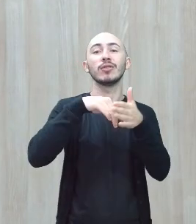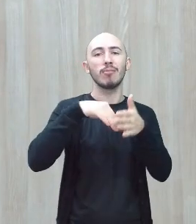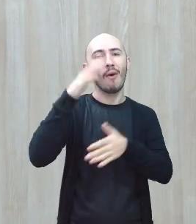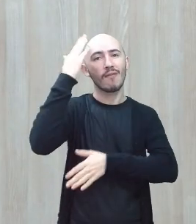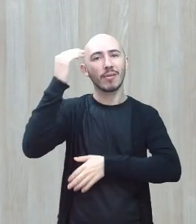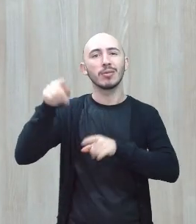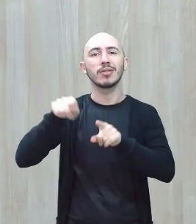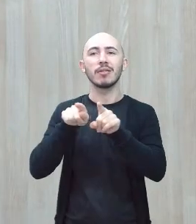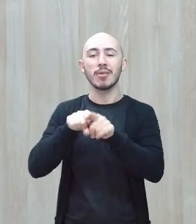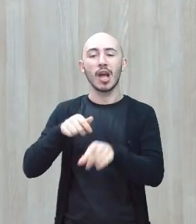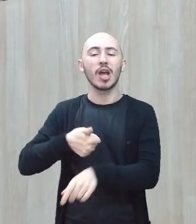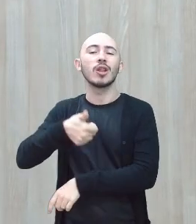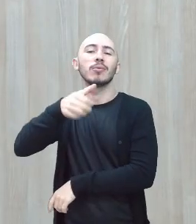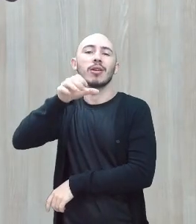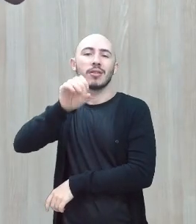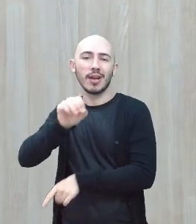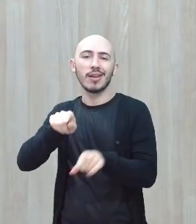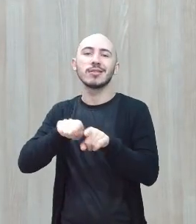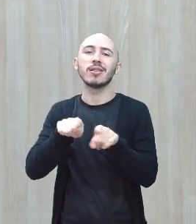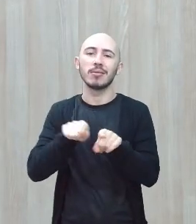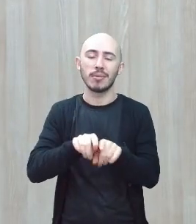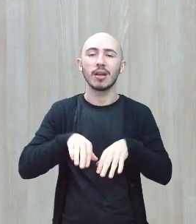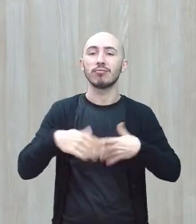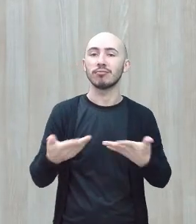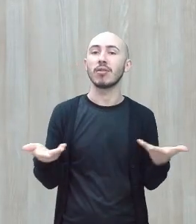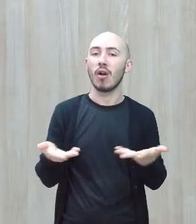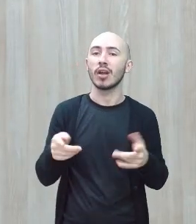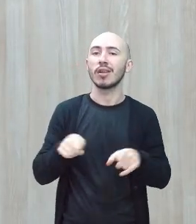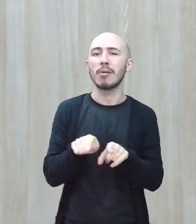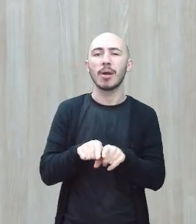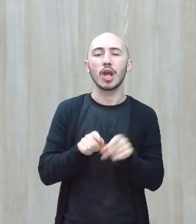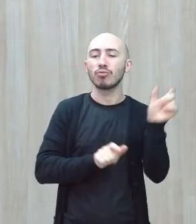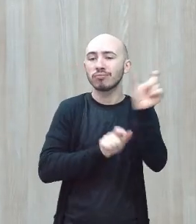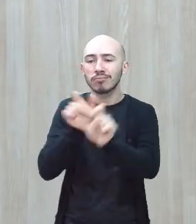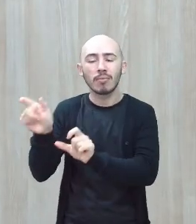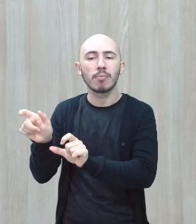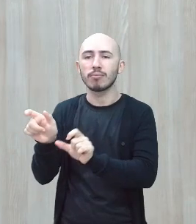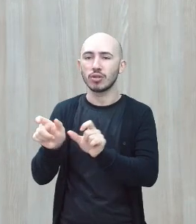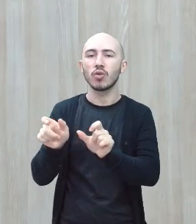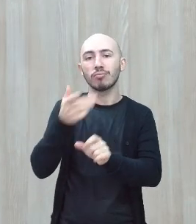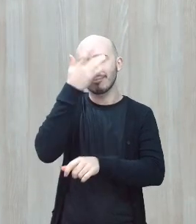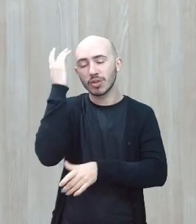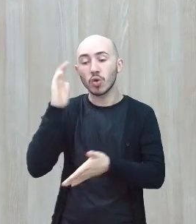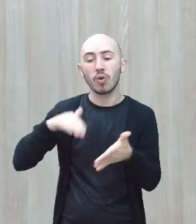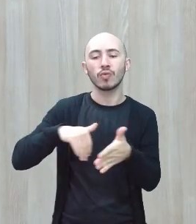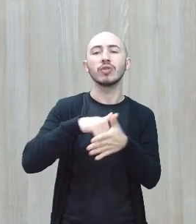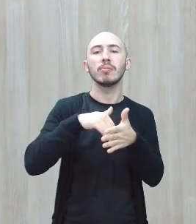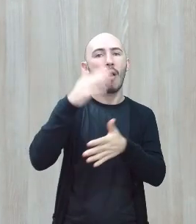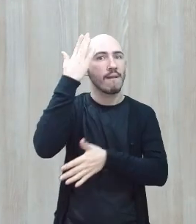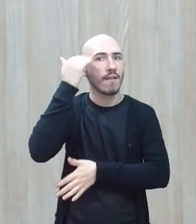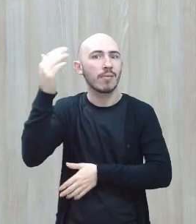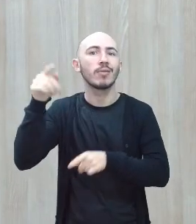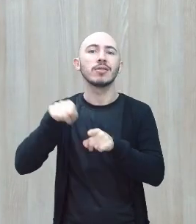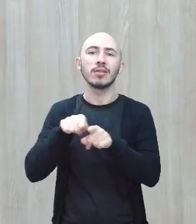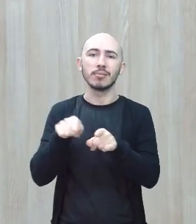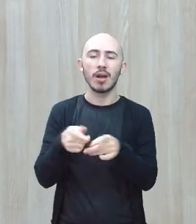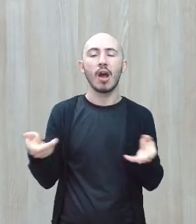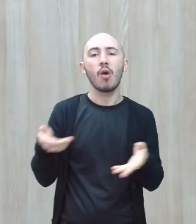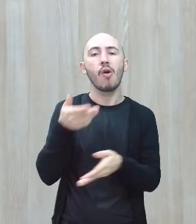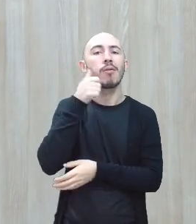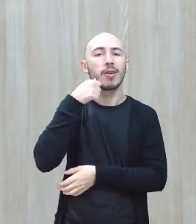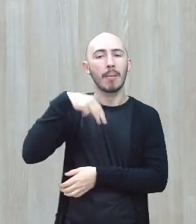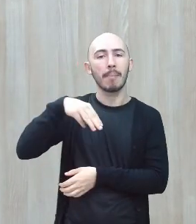daqui, Maradona é um pouquinho do lado, e Messi também, mas Neymar também é daqui. Então a gente tem várias camisas 10 aí, pessoas maravilhosas, Marta, né, que jogou a Olimpíada